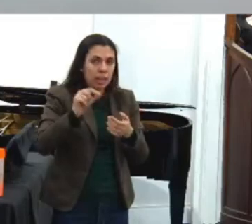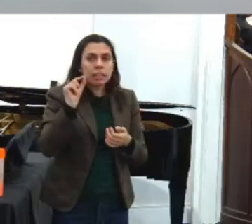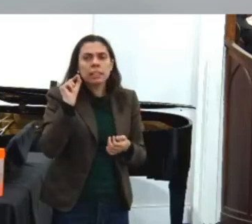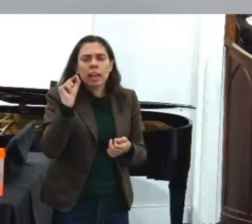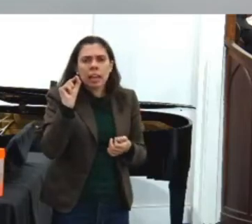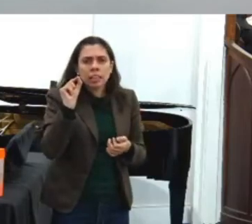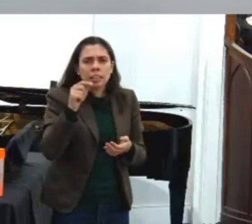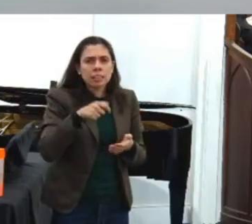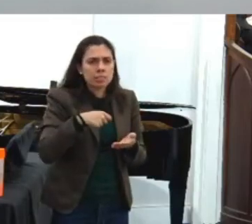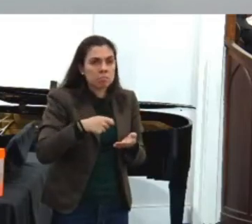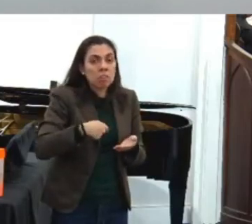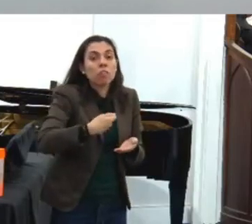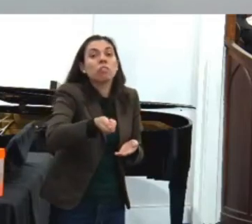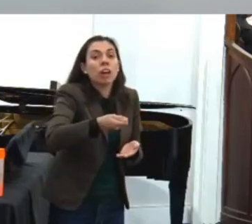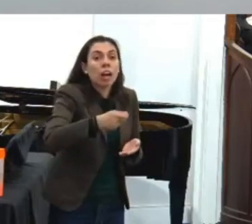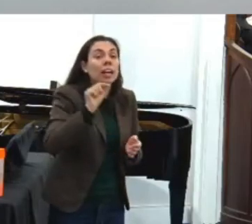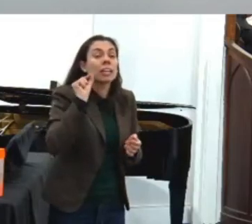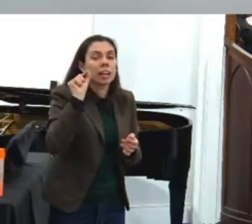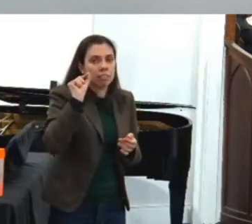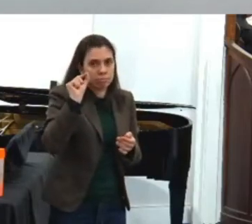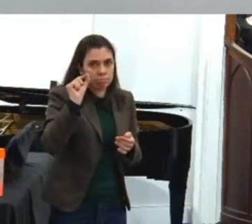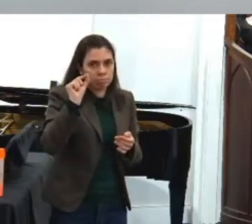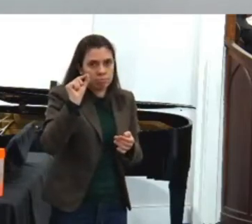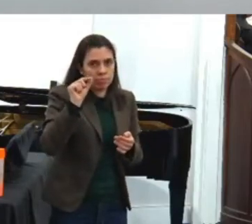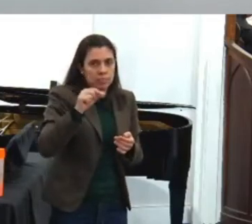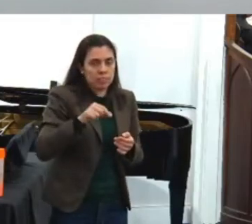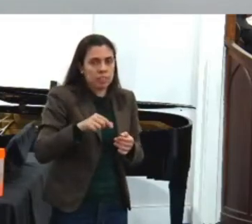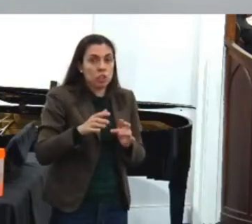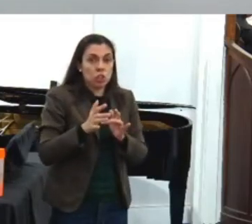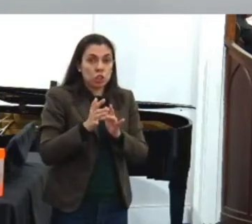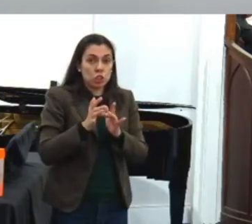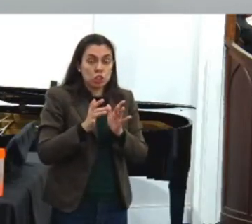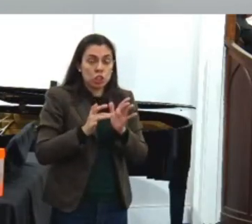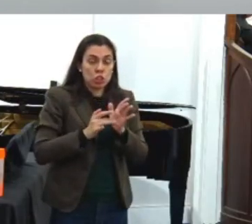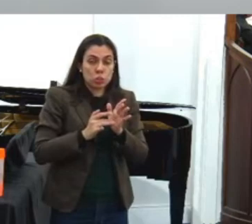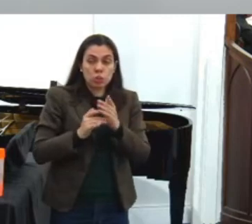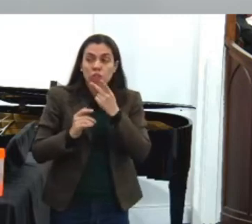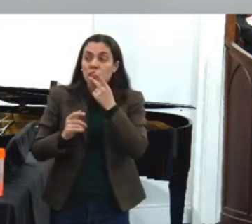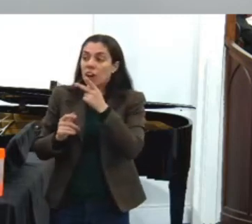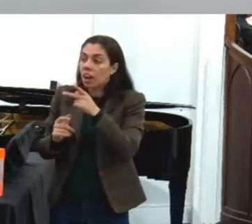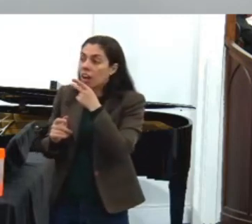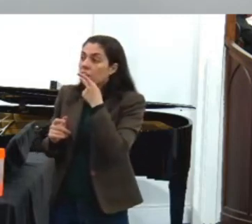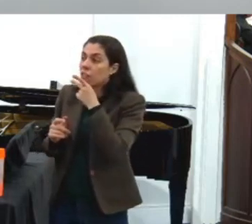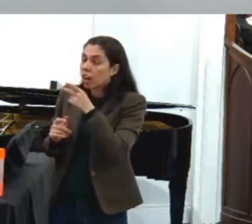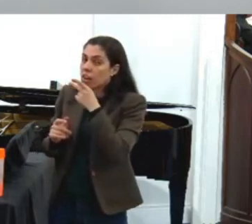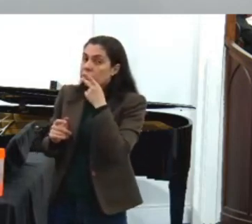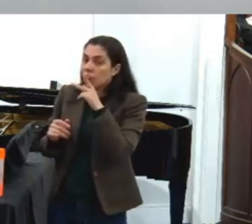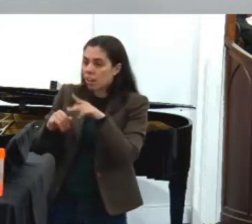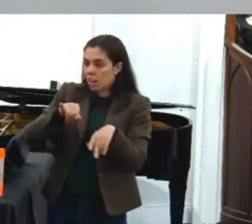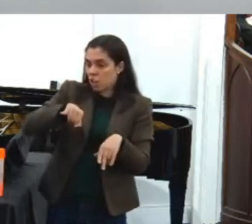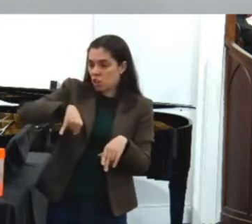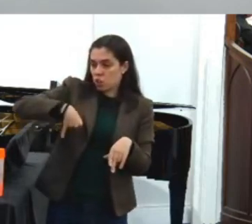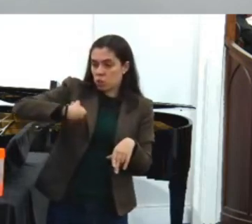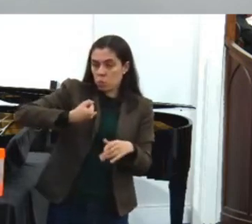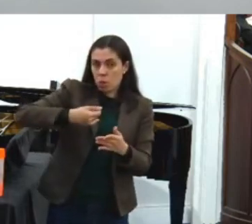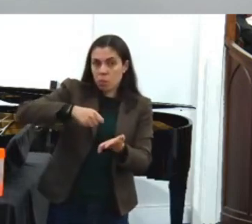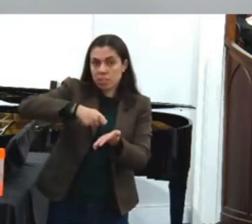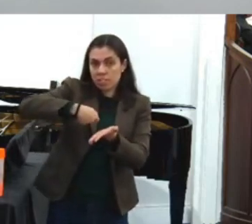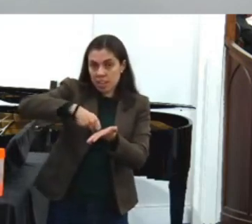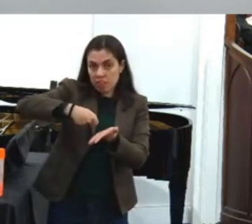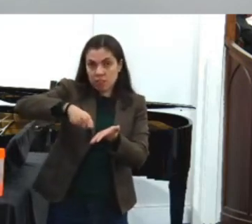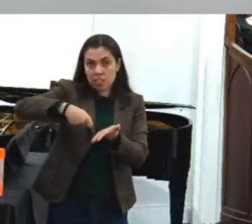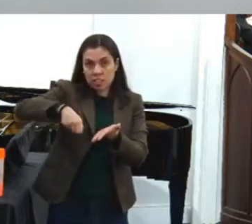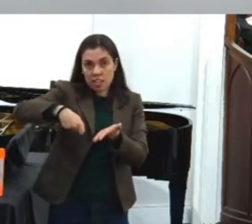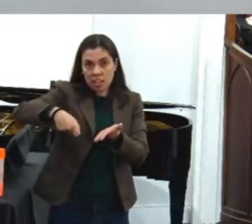Aqui de início, é Cristo que está ditando uma carta a João, e essa carta